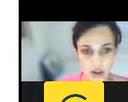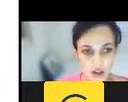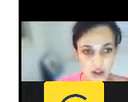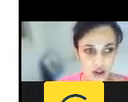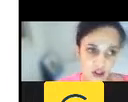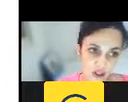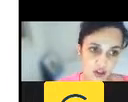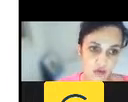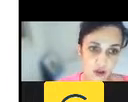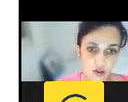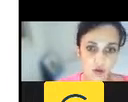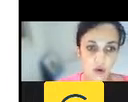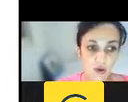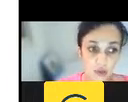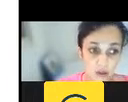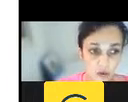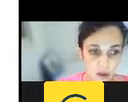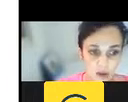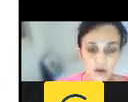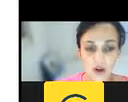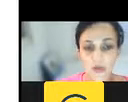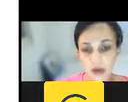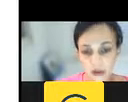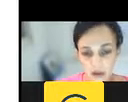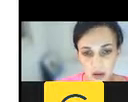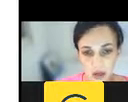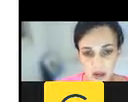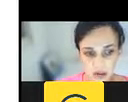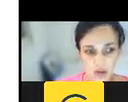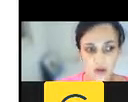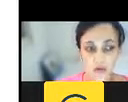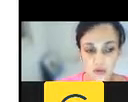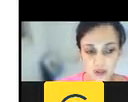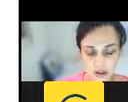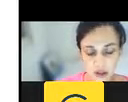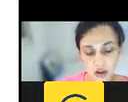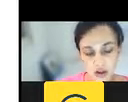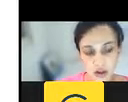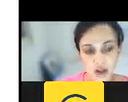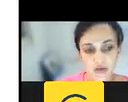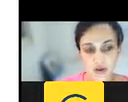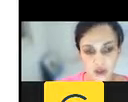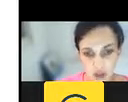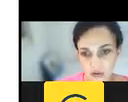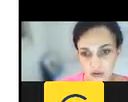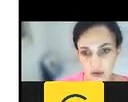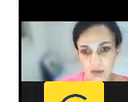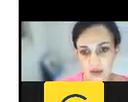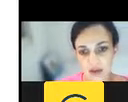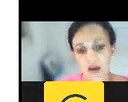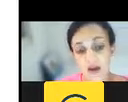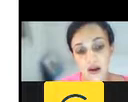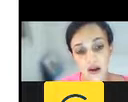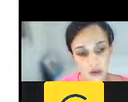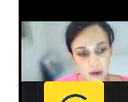gente entende. A gente entende a educação como processo formativo de apropriação e criação da cultura. E aí a gente traz o Leontief, que vai